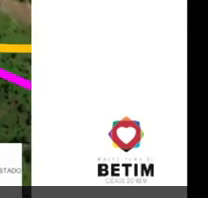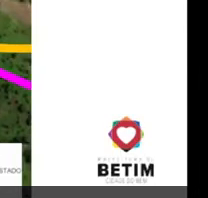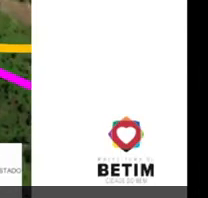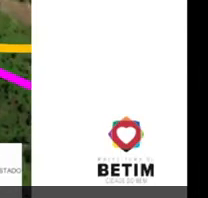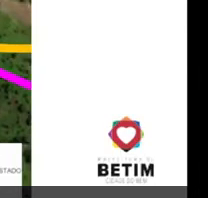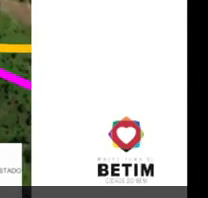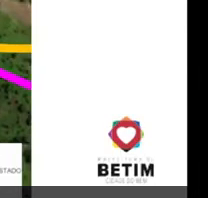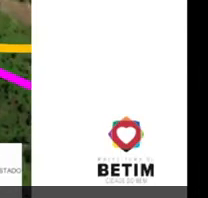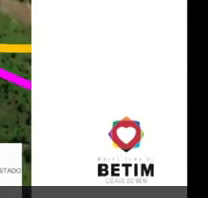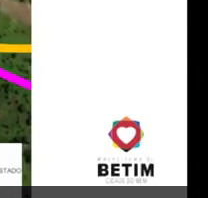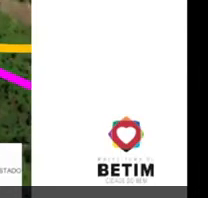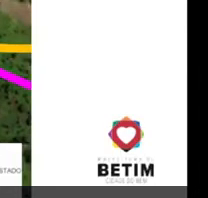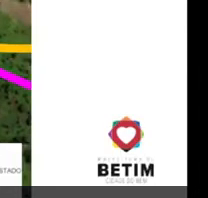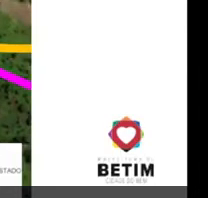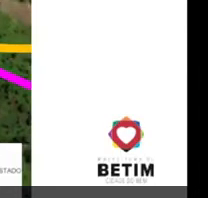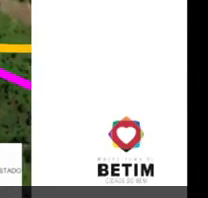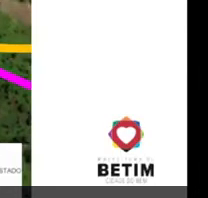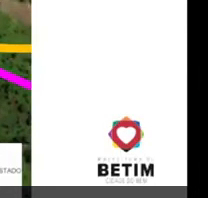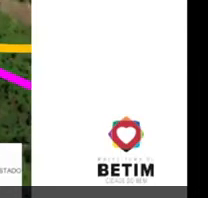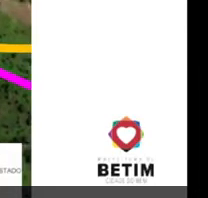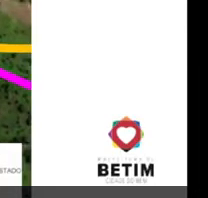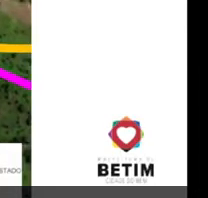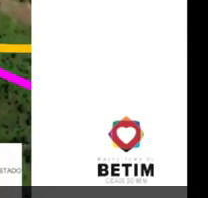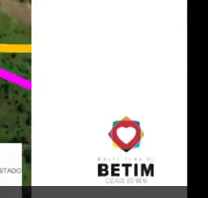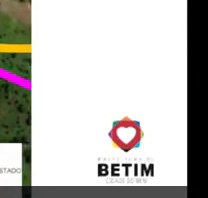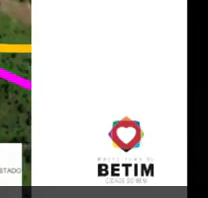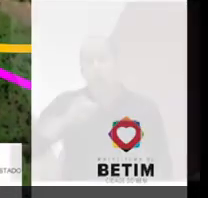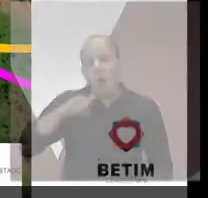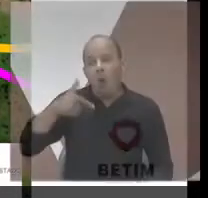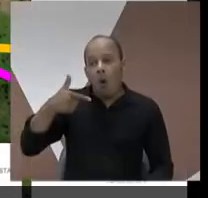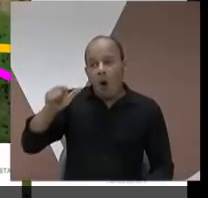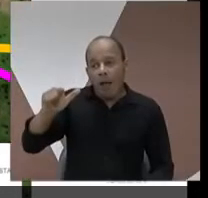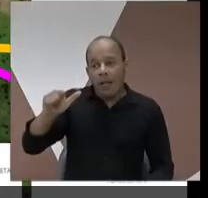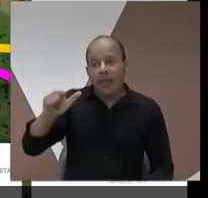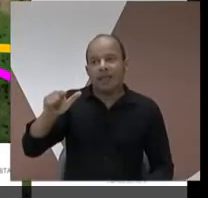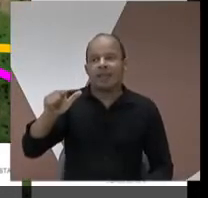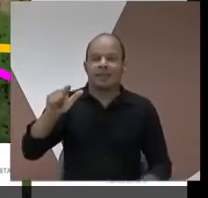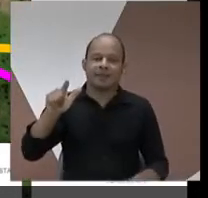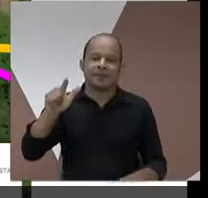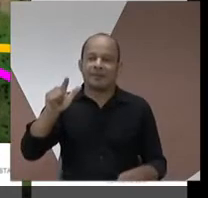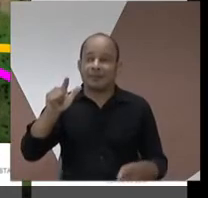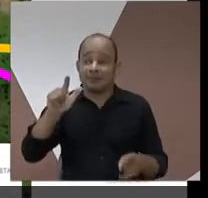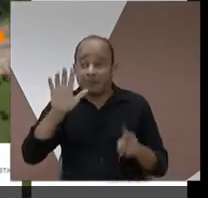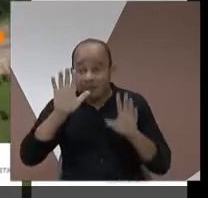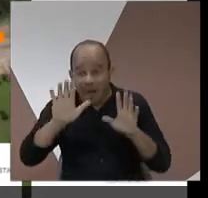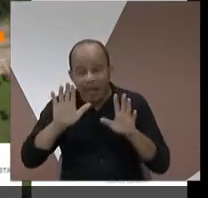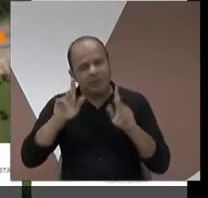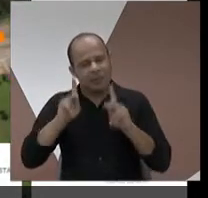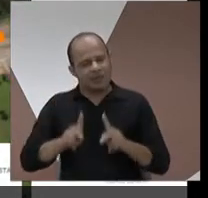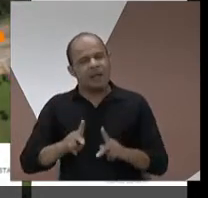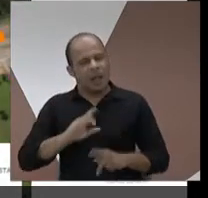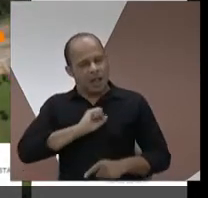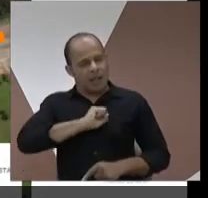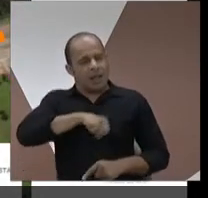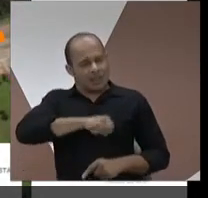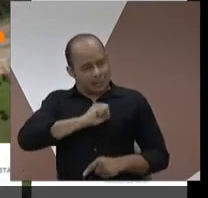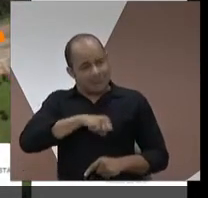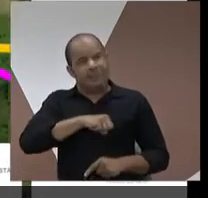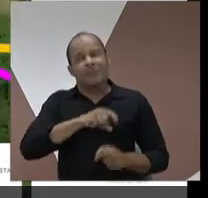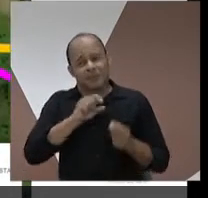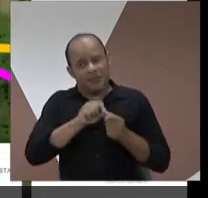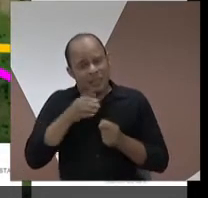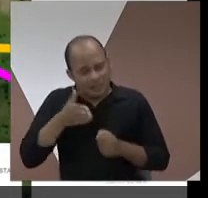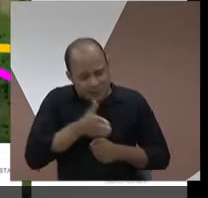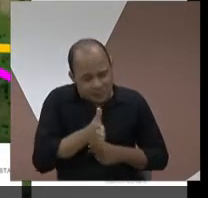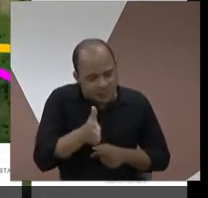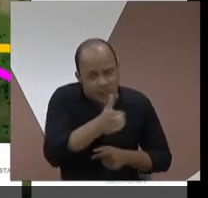fora, eles jogam dentro. Essa aqui foi feita por alguém mal intencionado. Se apresenta um projeto